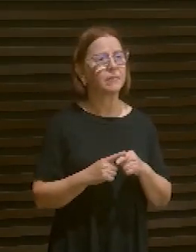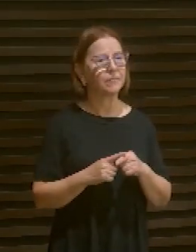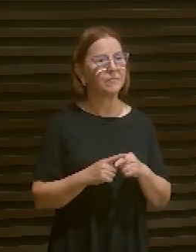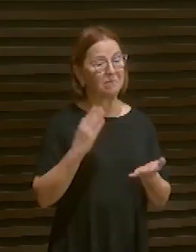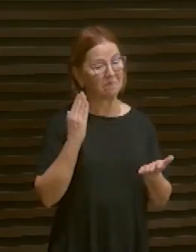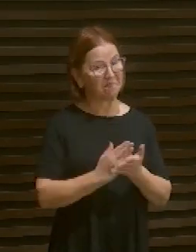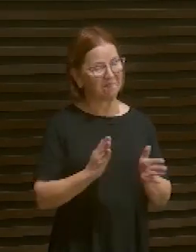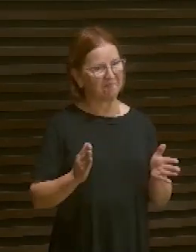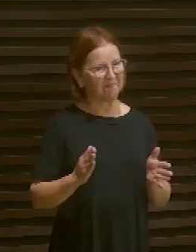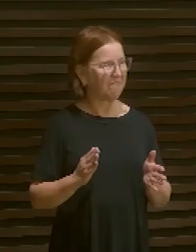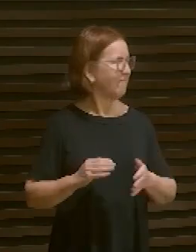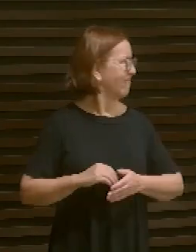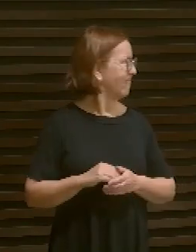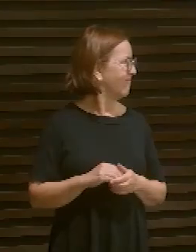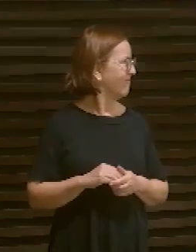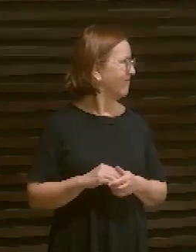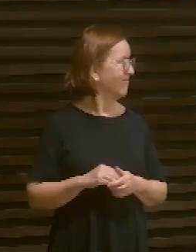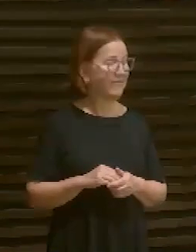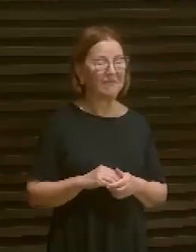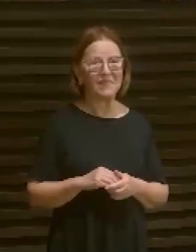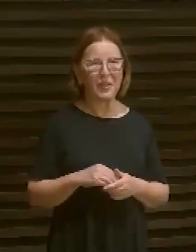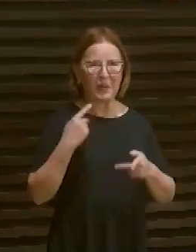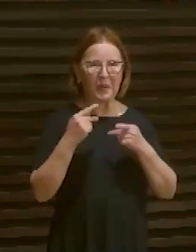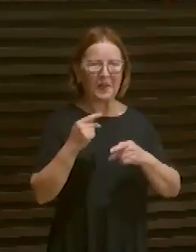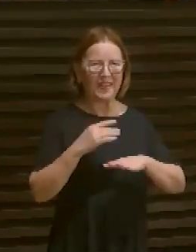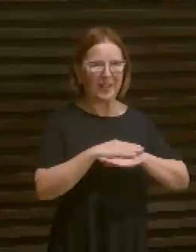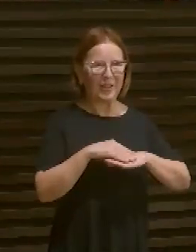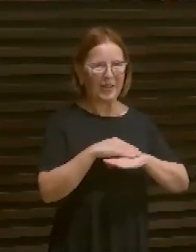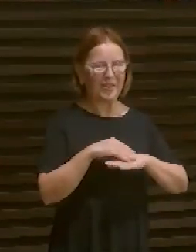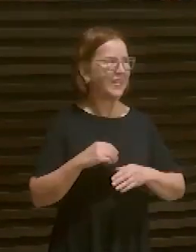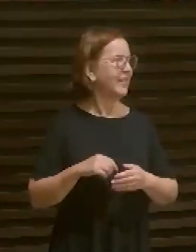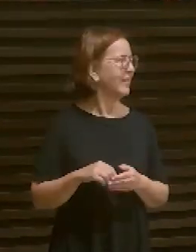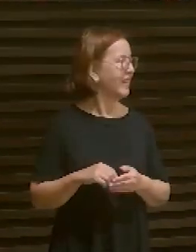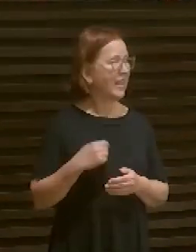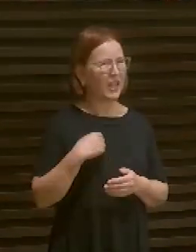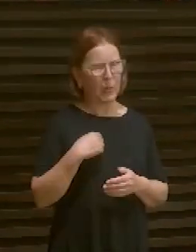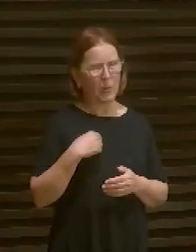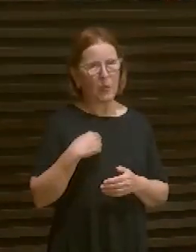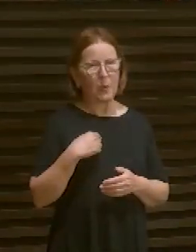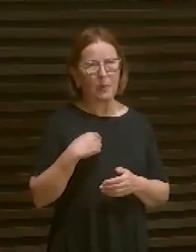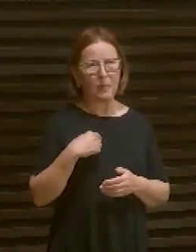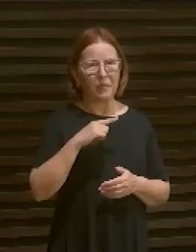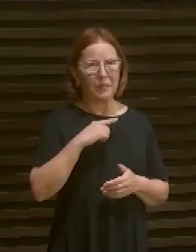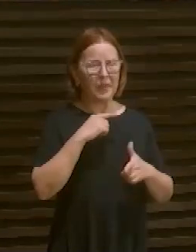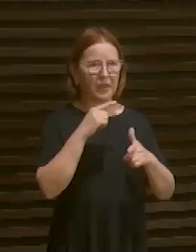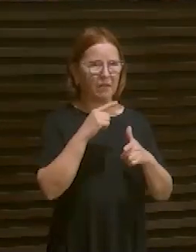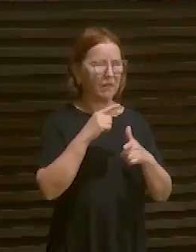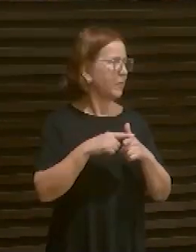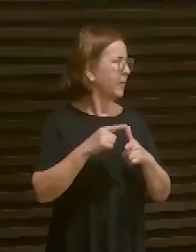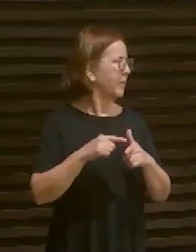Termino com uma conversa que eu tive essa semana, uma história. Eu estou com um problema no